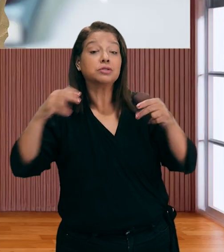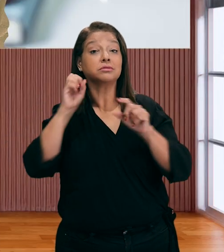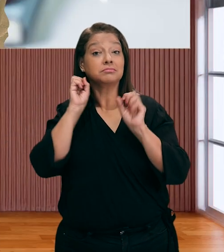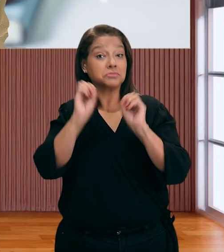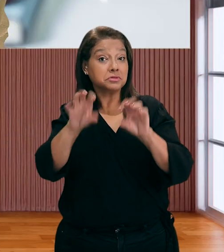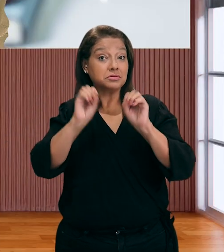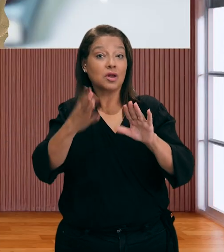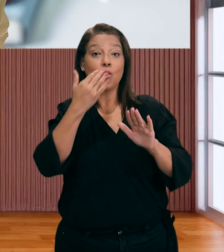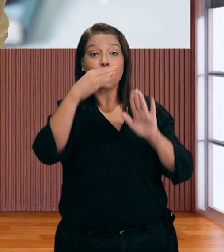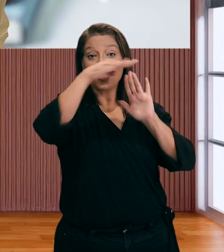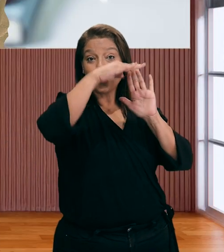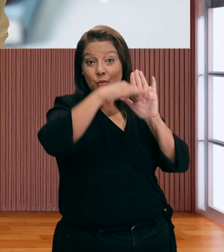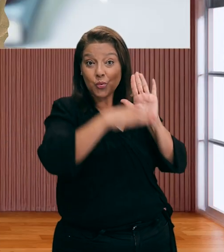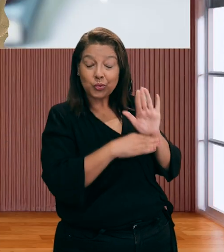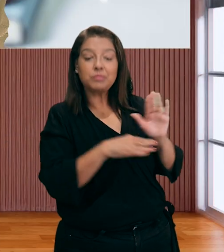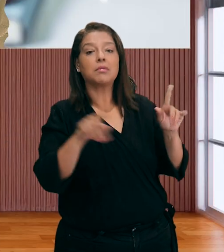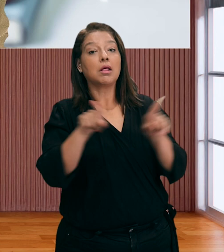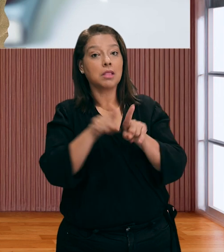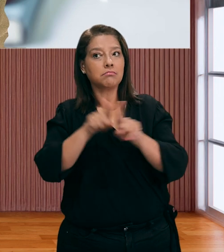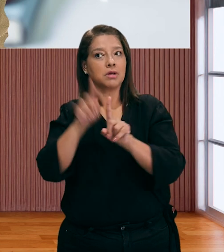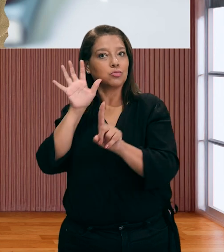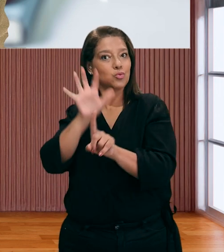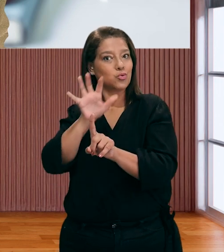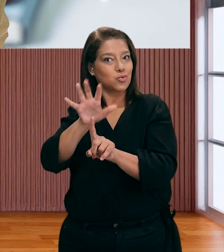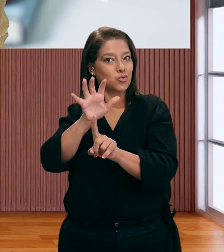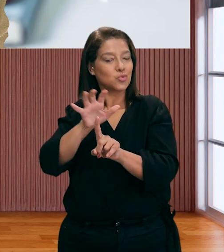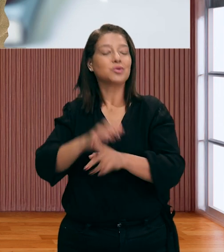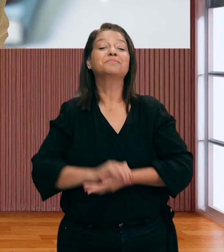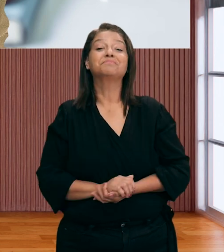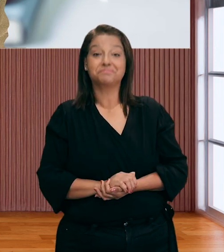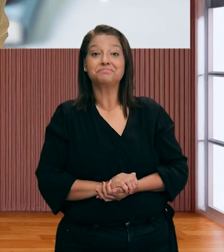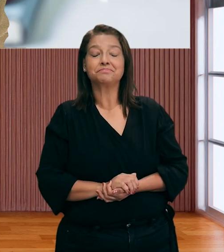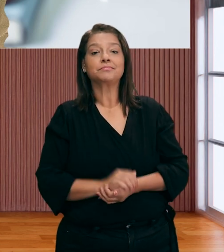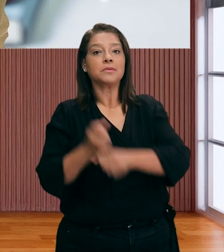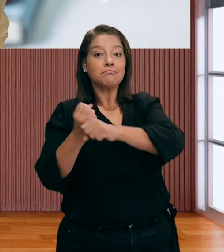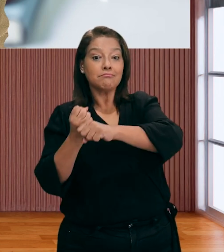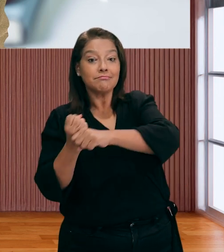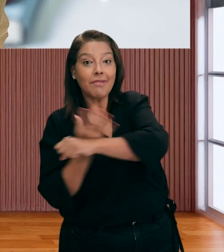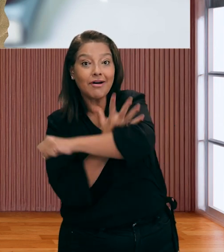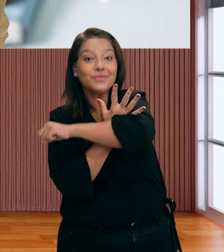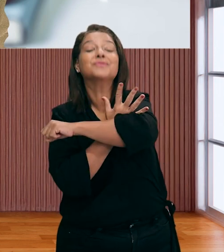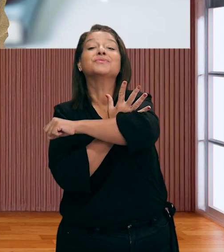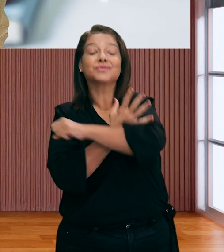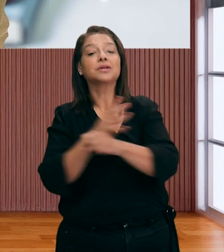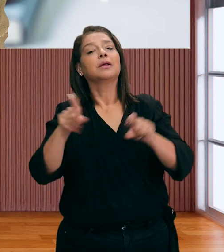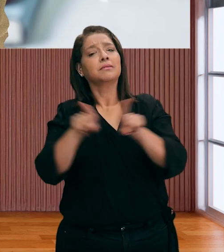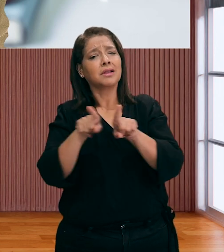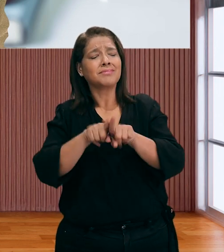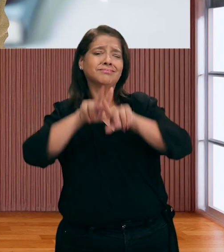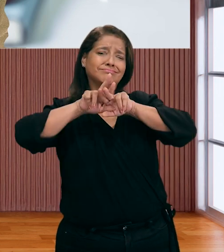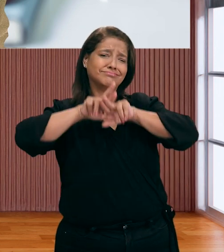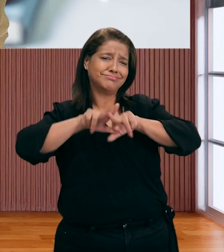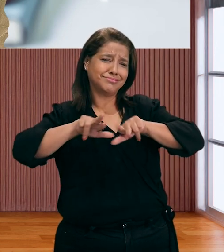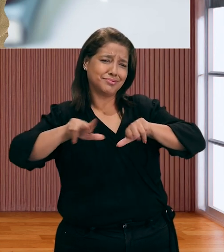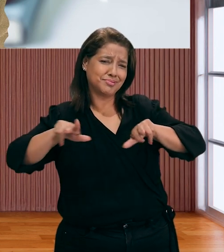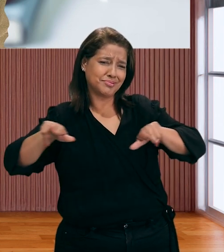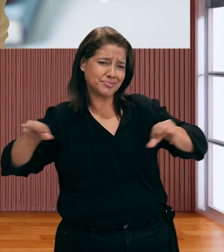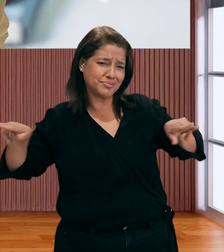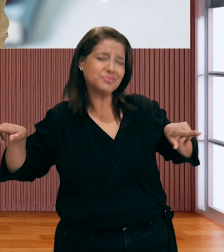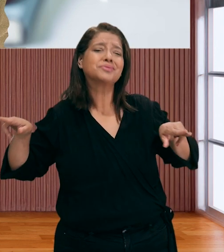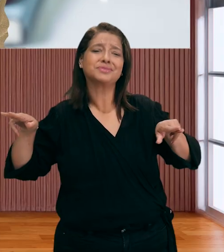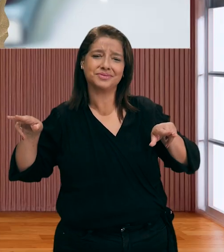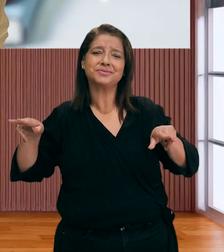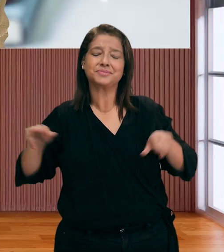ensinar receitas, para convencer, para emocionar e muitos